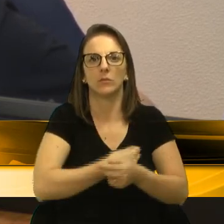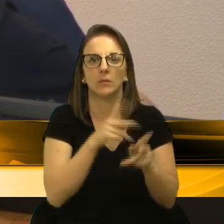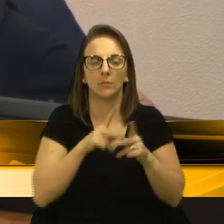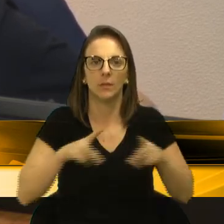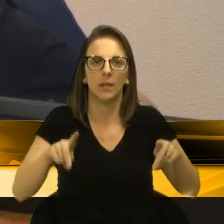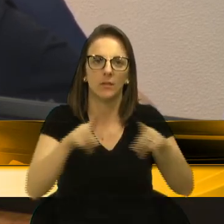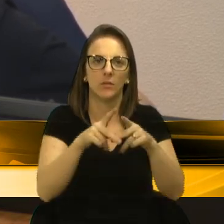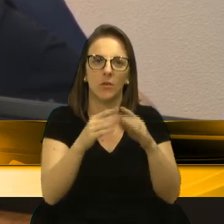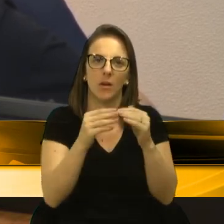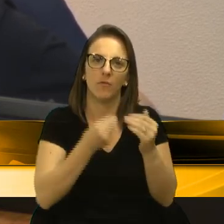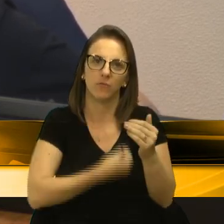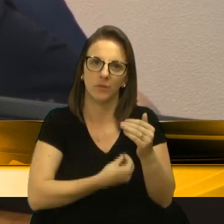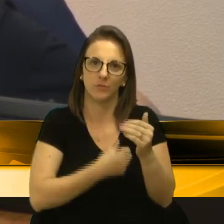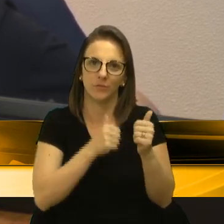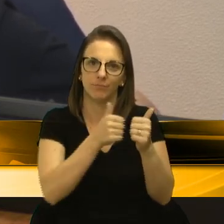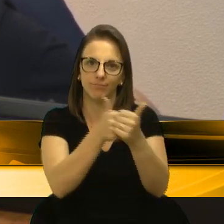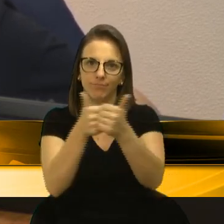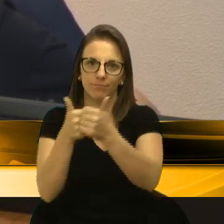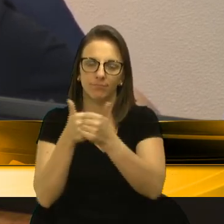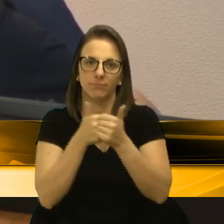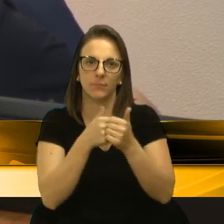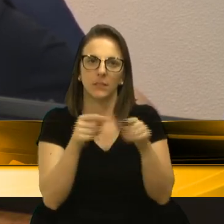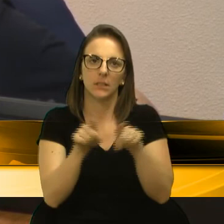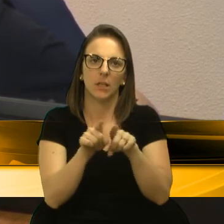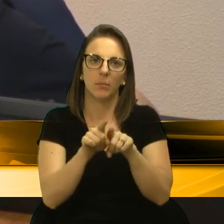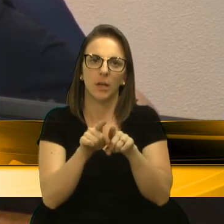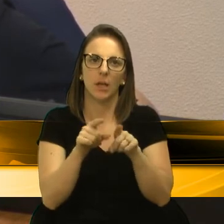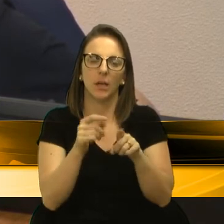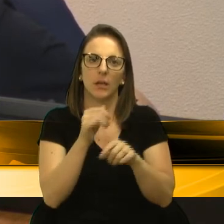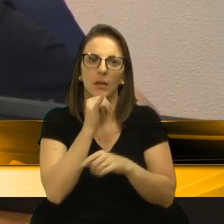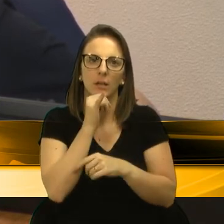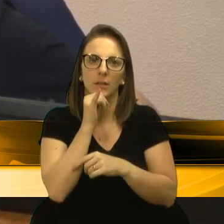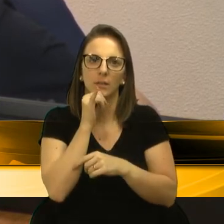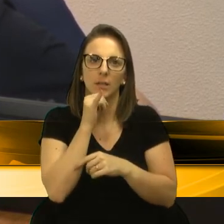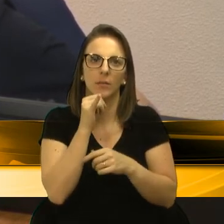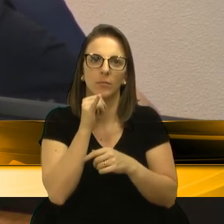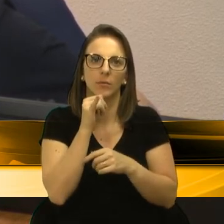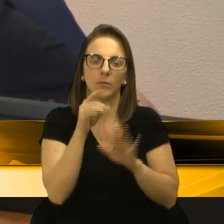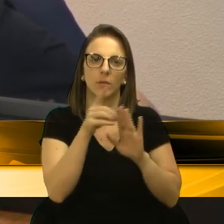proximidades, inclusive das seguintes questões, dentre outras. Redação acrescida pelo Decreto